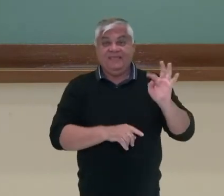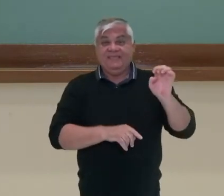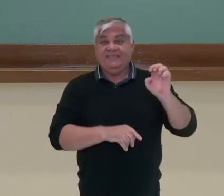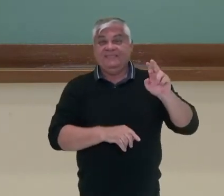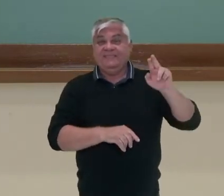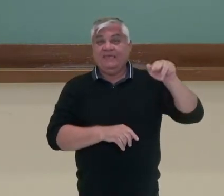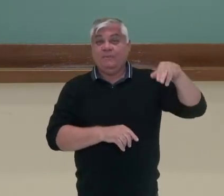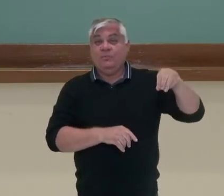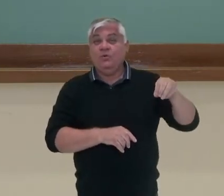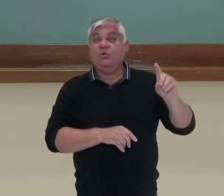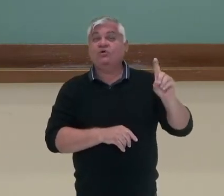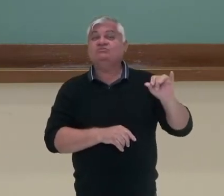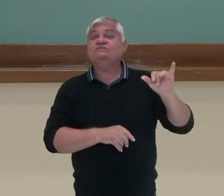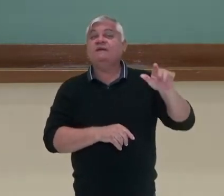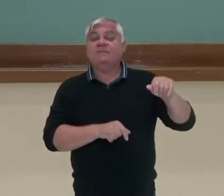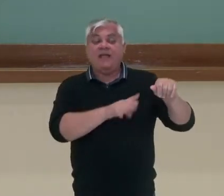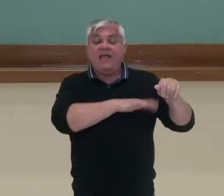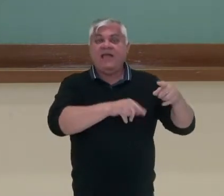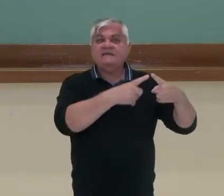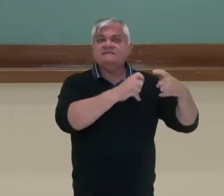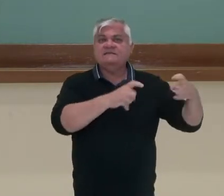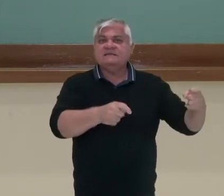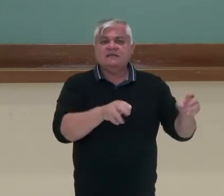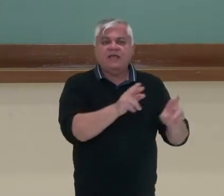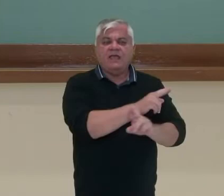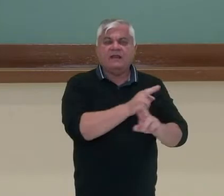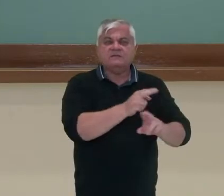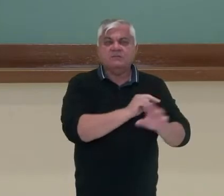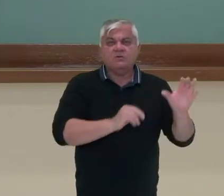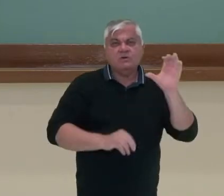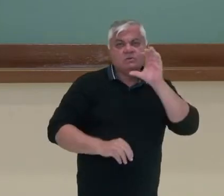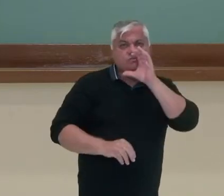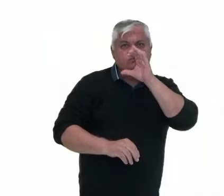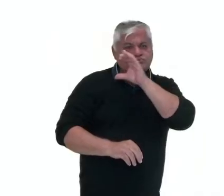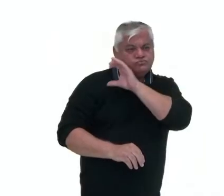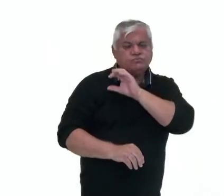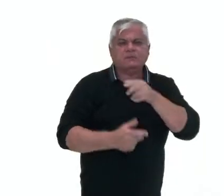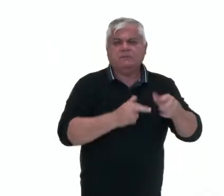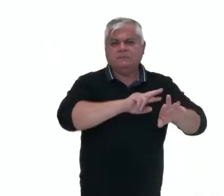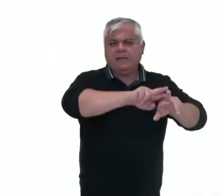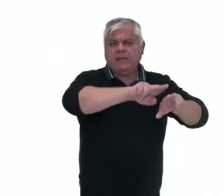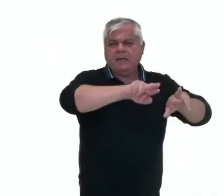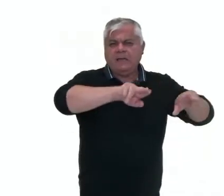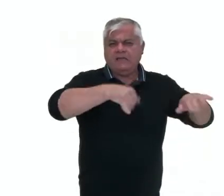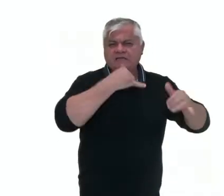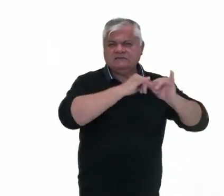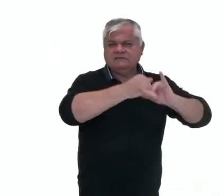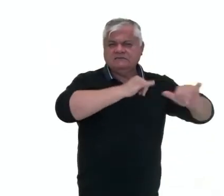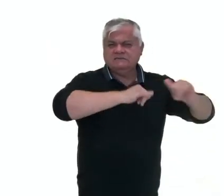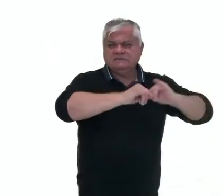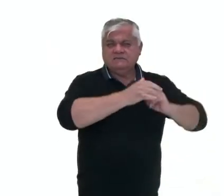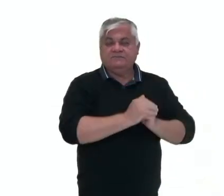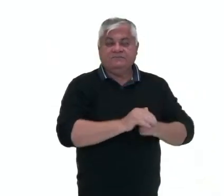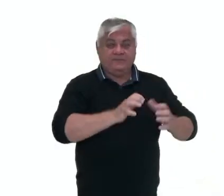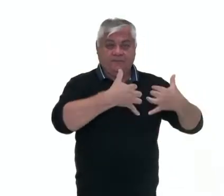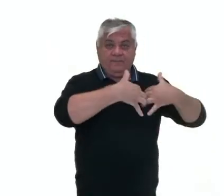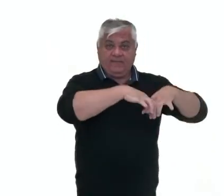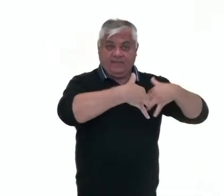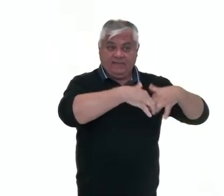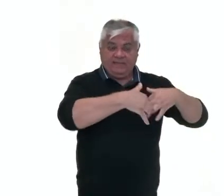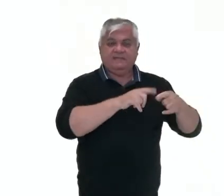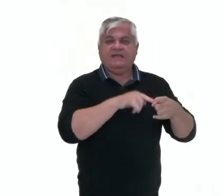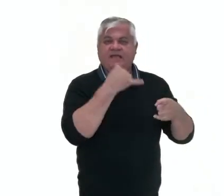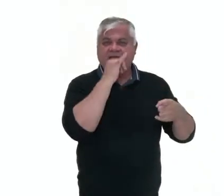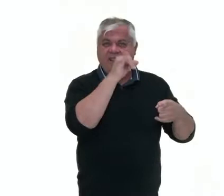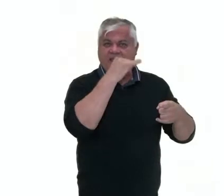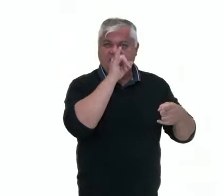ramo da ciência interessado nas relações entre o calor e todas as outras formas de energia, por exemplo, mecânica, elétrica